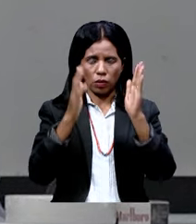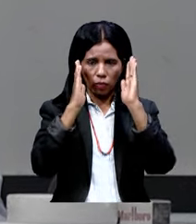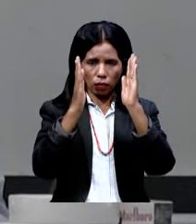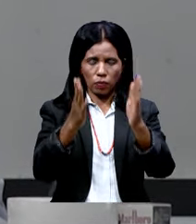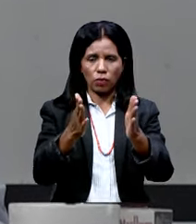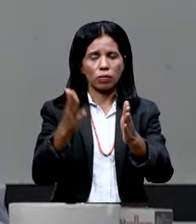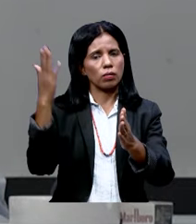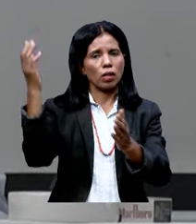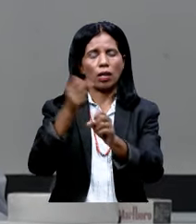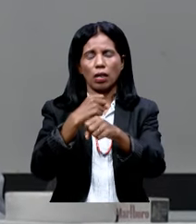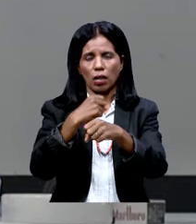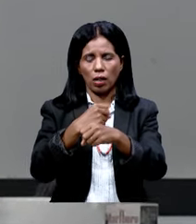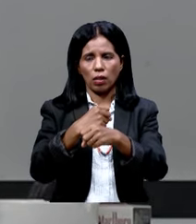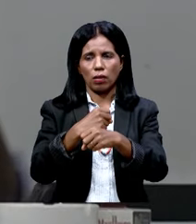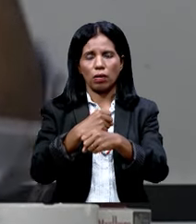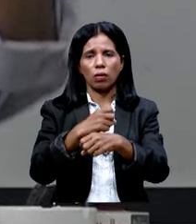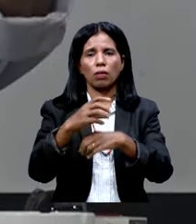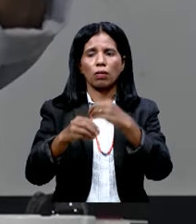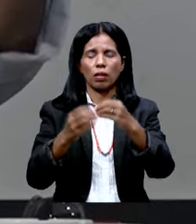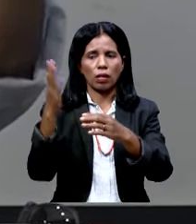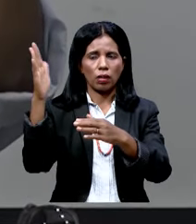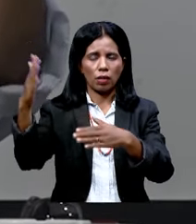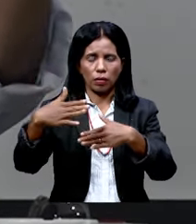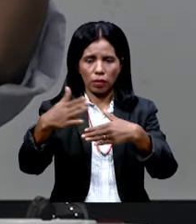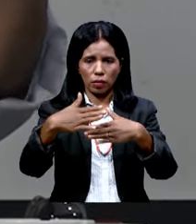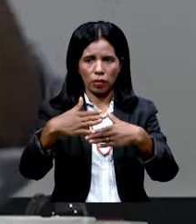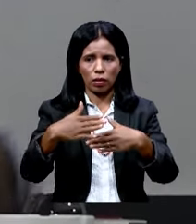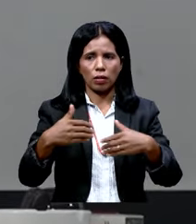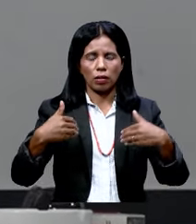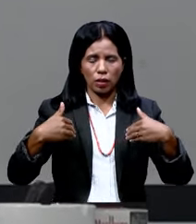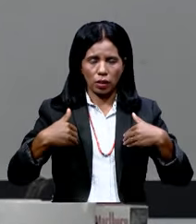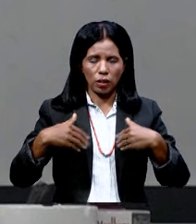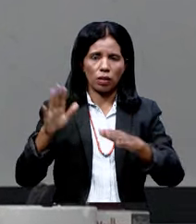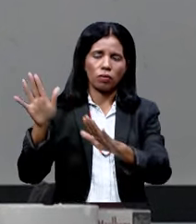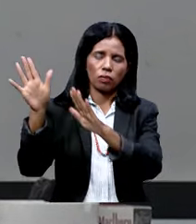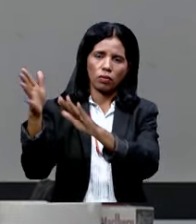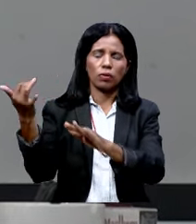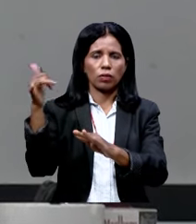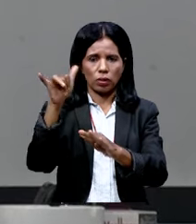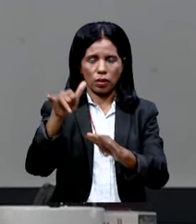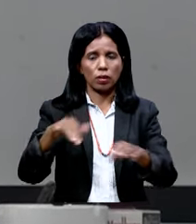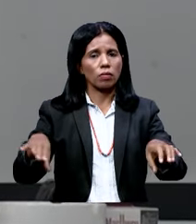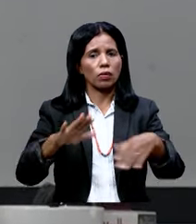descentralização. Cada saía governos locais.